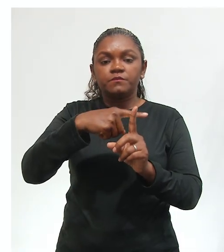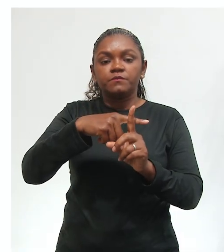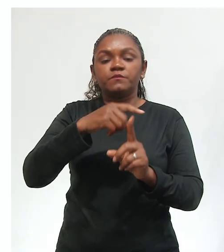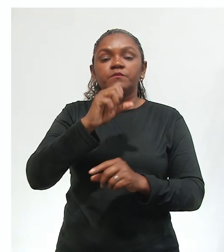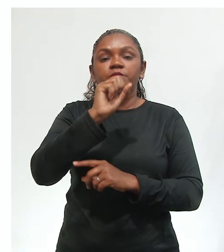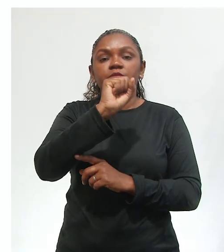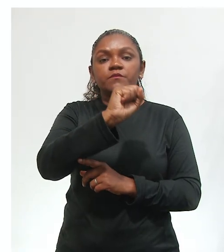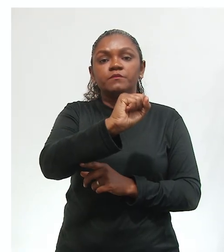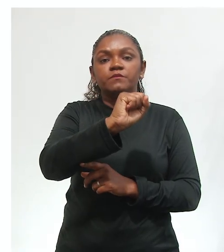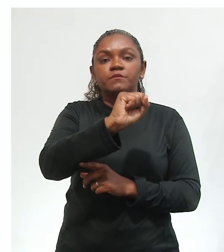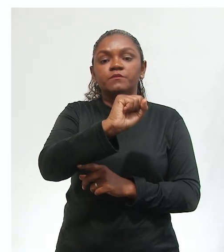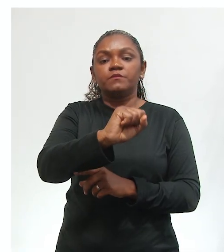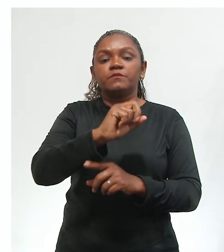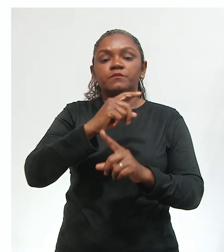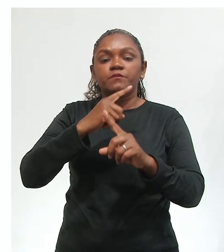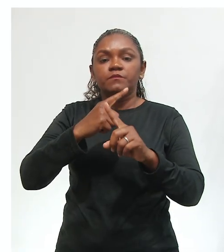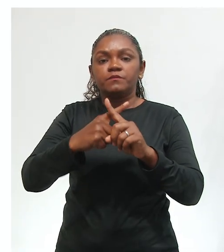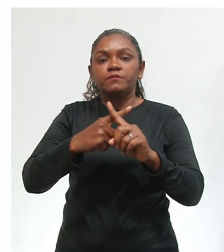mais